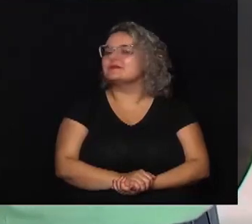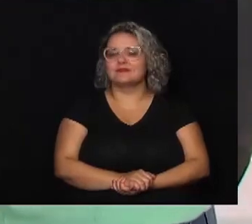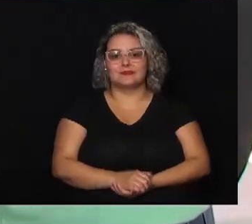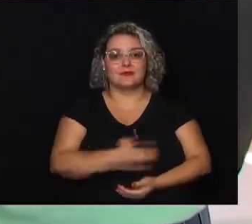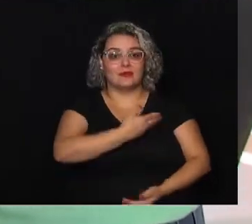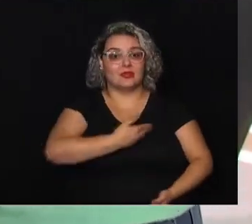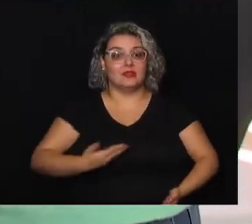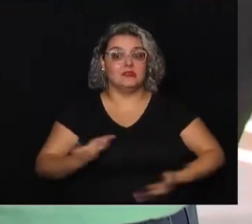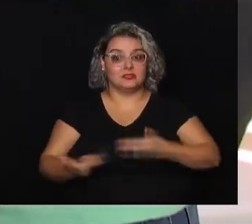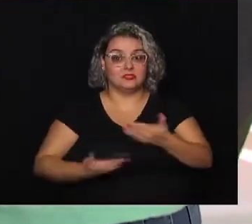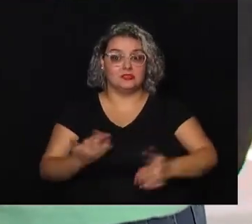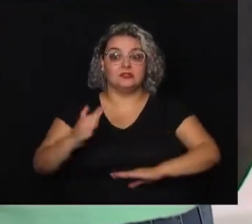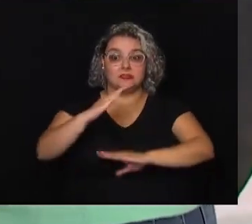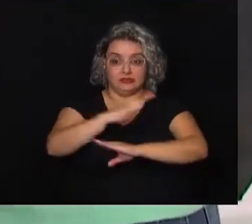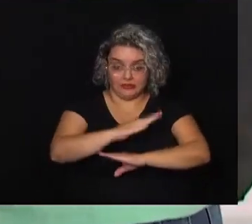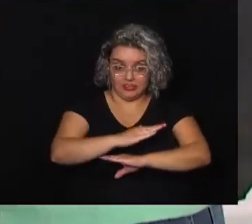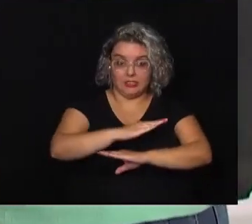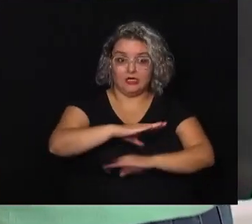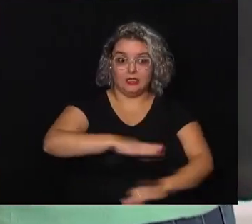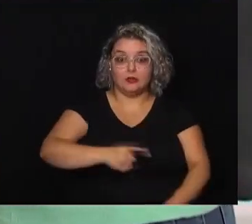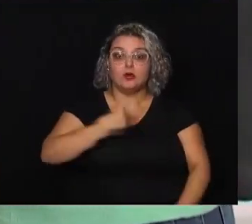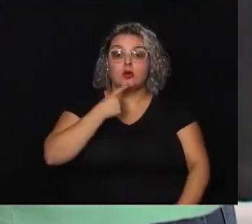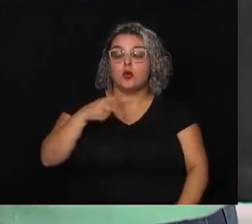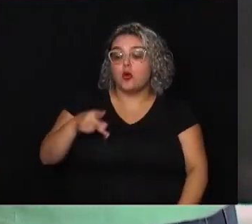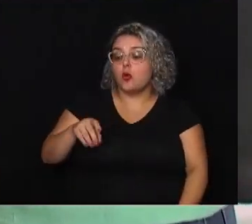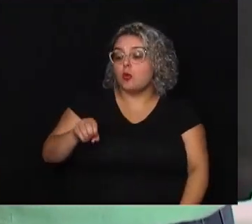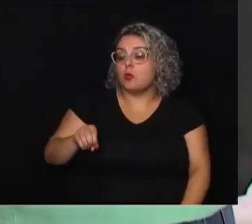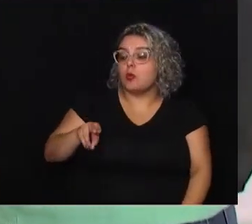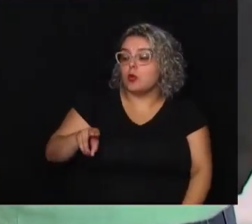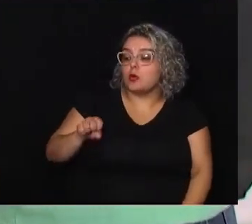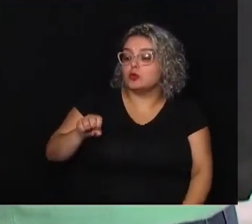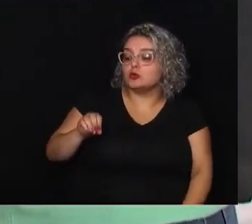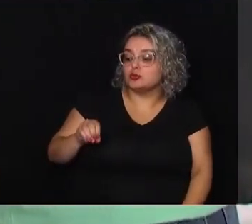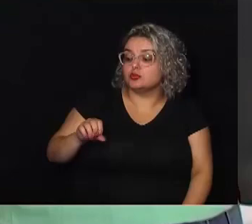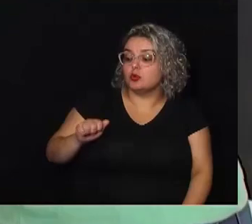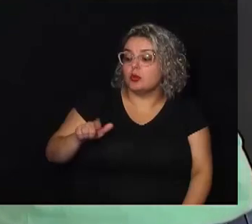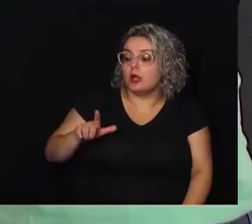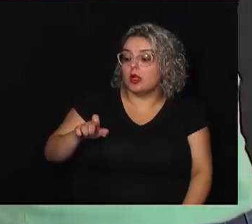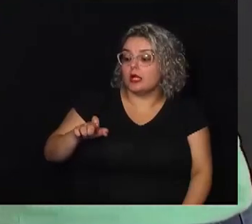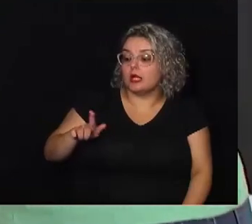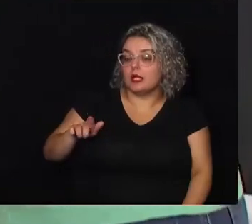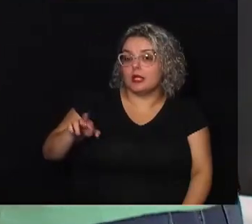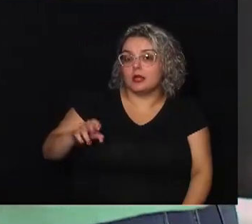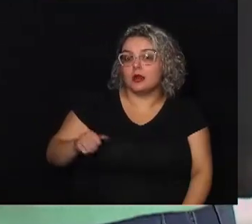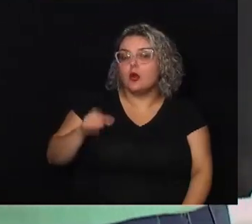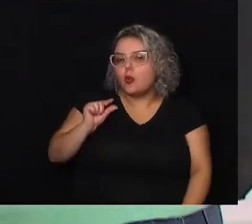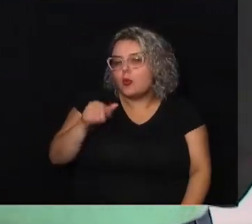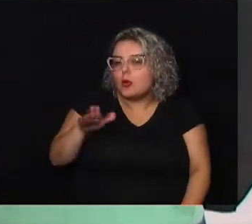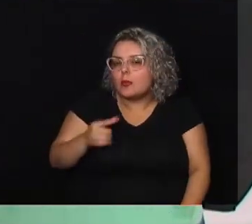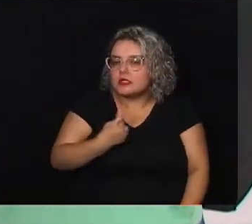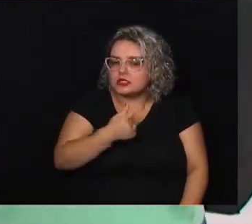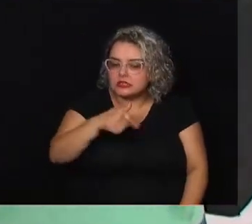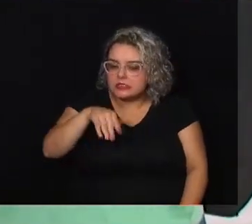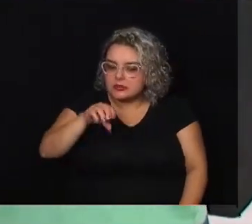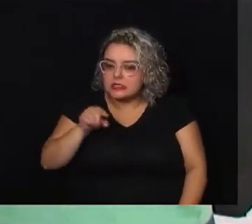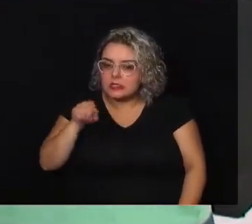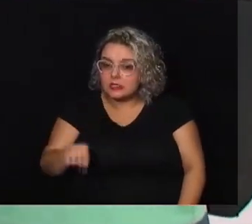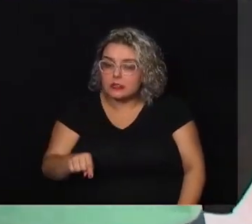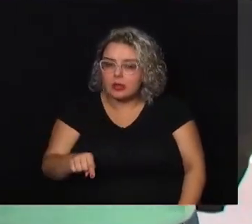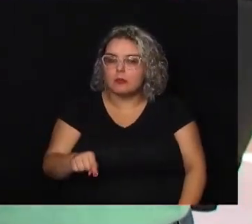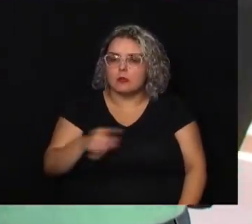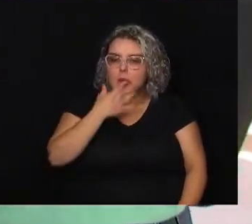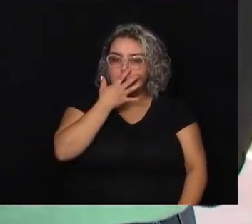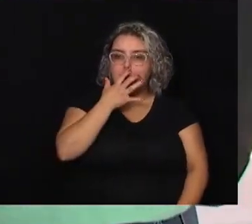Servidores da Câmara Municipal de Pouso Alegre, cidade com um pouco mais de 170 mil habitantes em Minas Gerais,